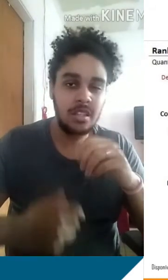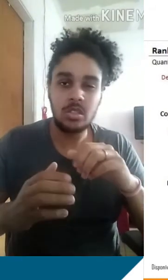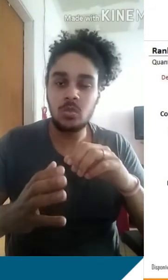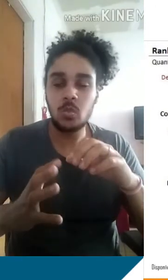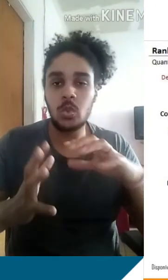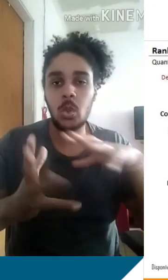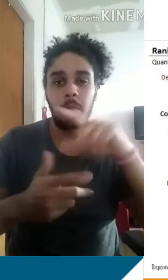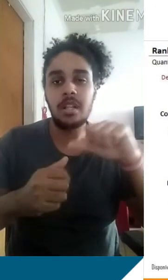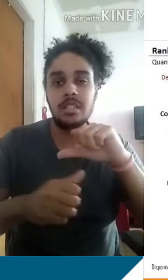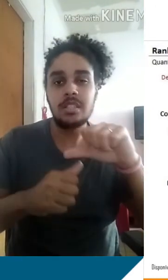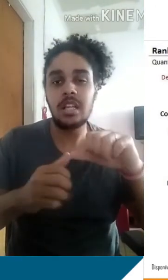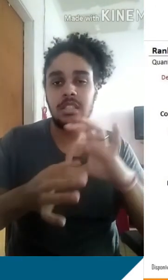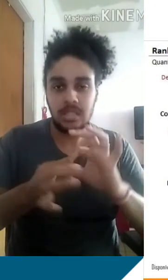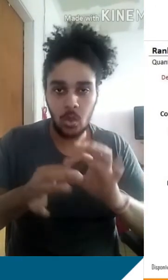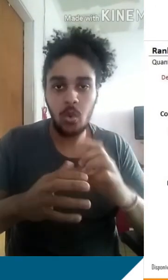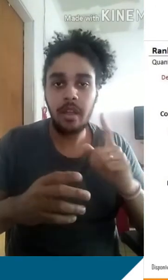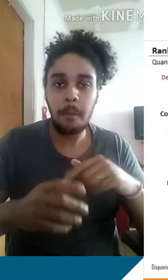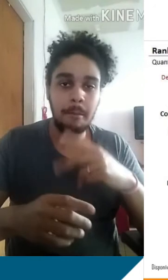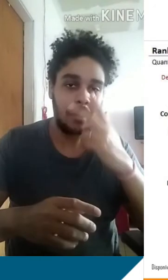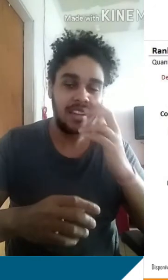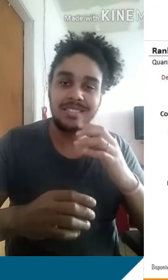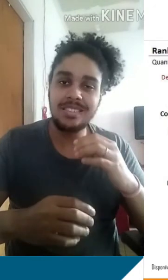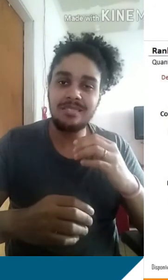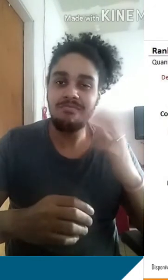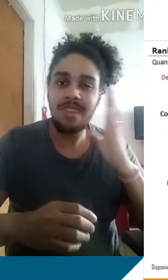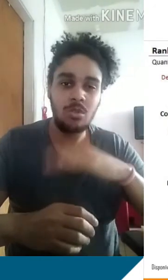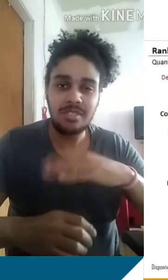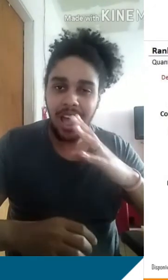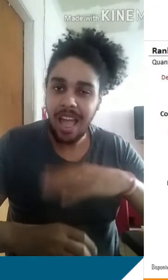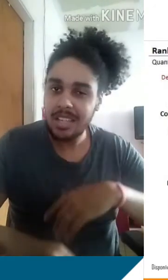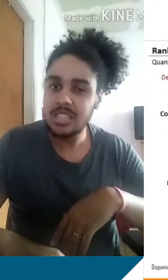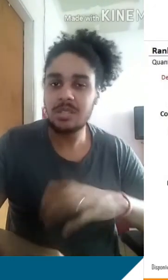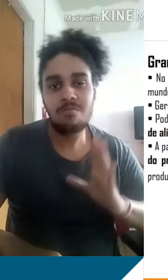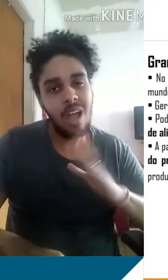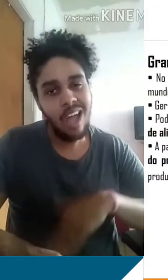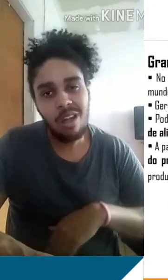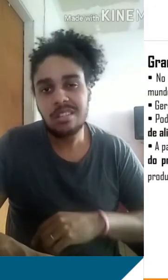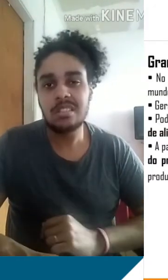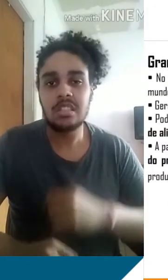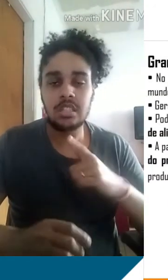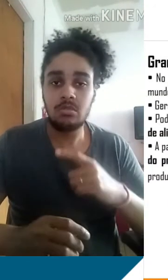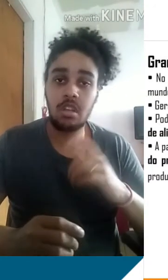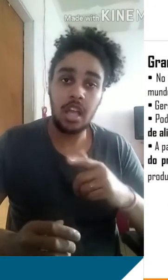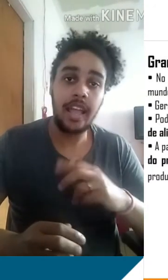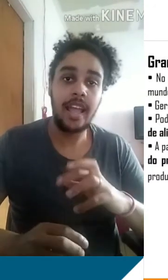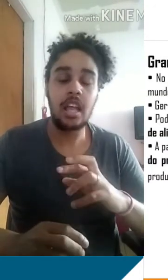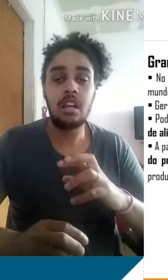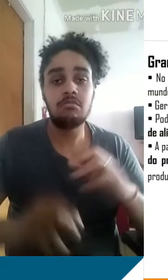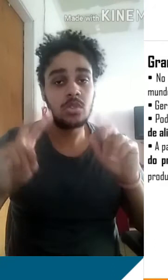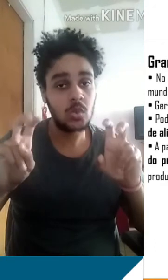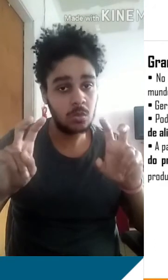aprofundar nessas questões mais relativas à globalização por si só no próximo vídeo. Bom, outra